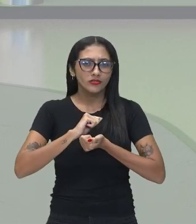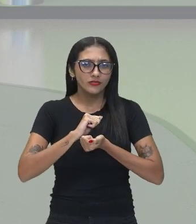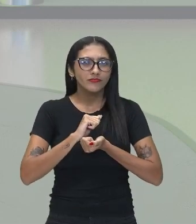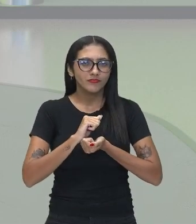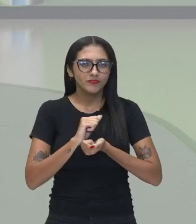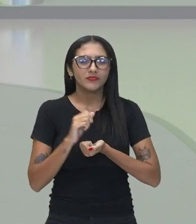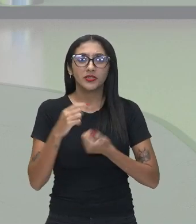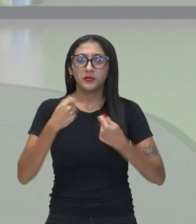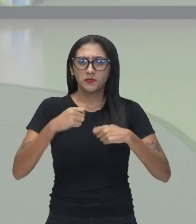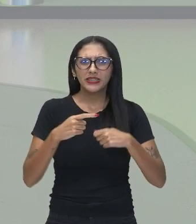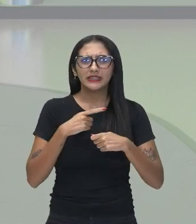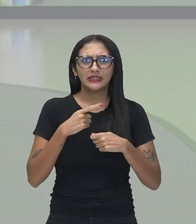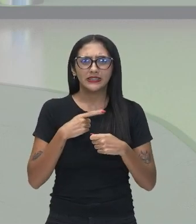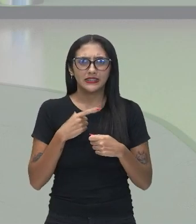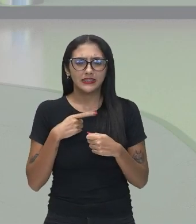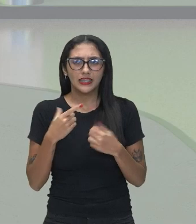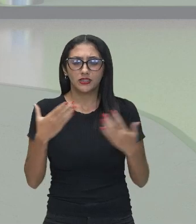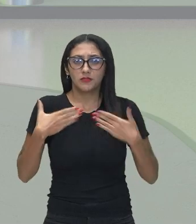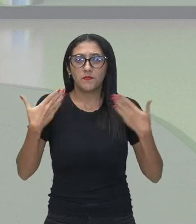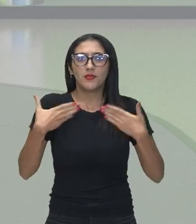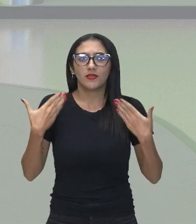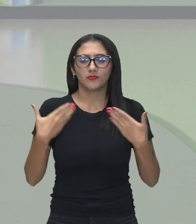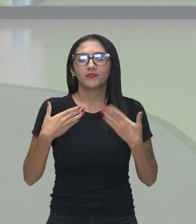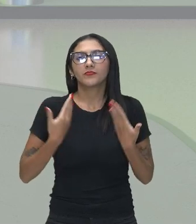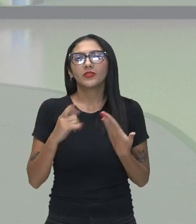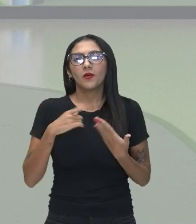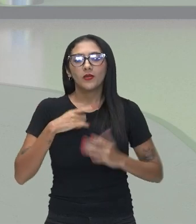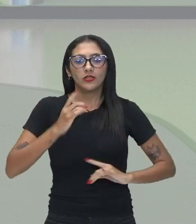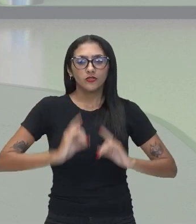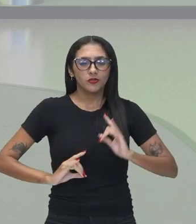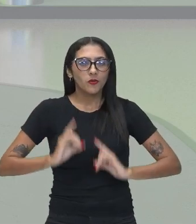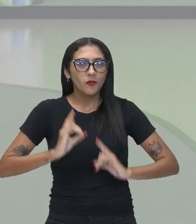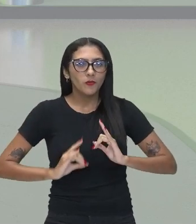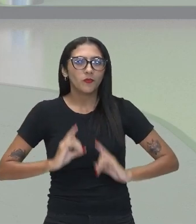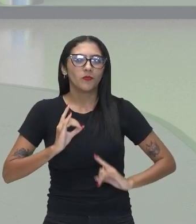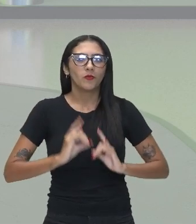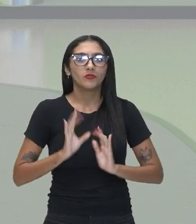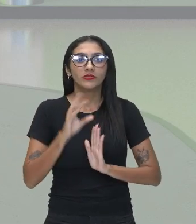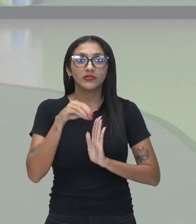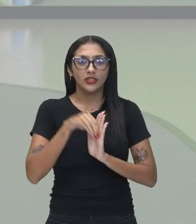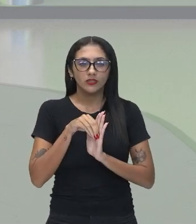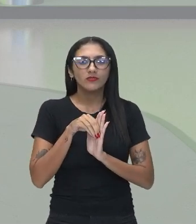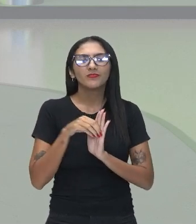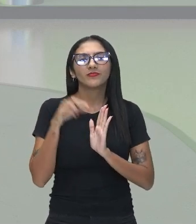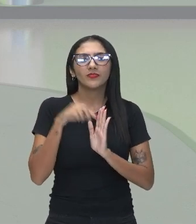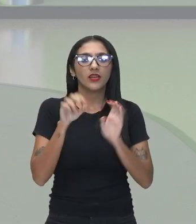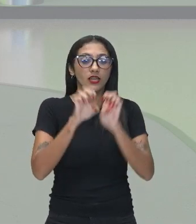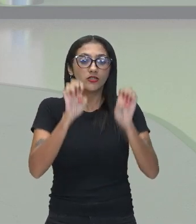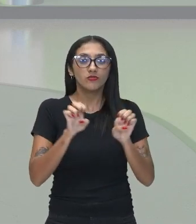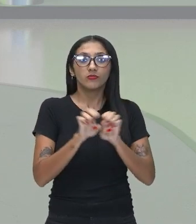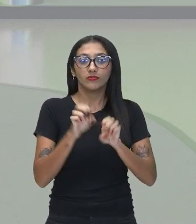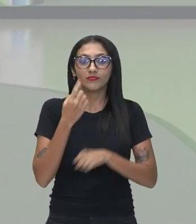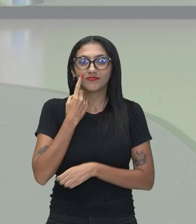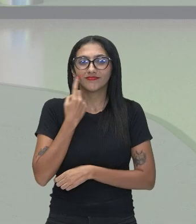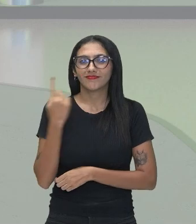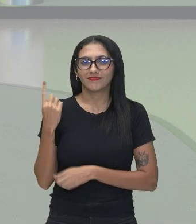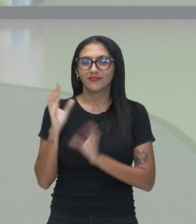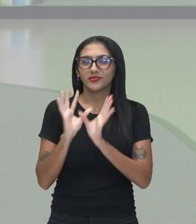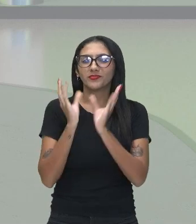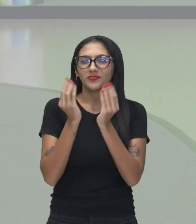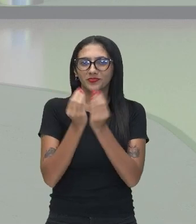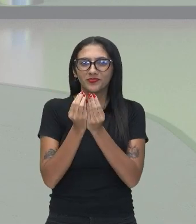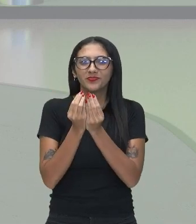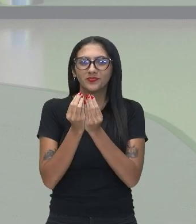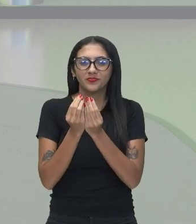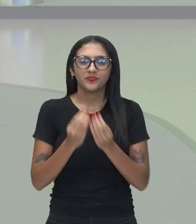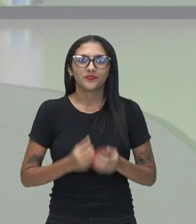pura adrenalina. Então, a adrenalina, a sua estrutura orgânica é essa estrutura aqui que eu trouxe para vocês, que na verdade